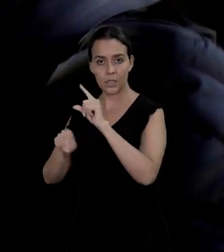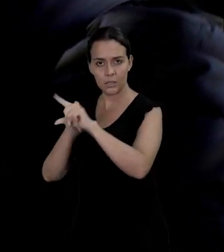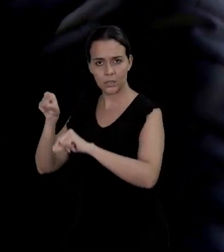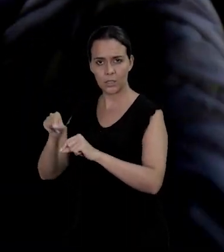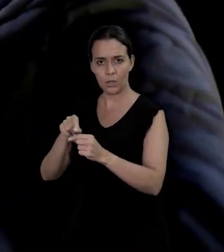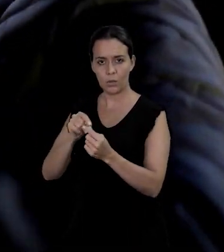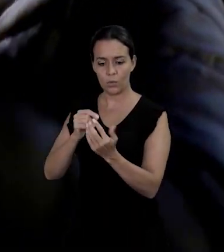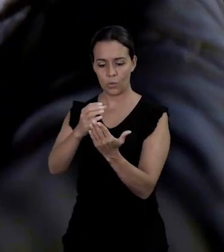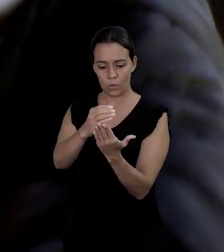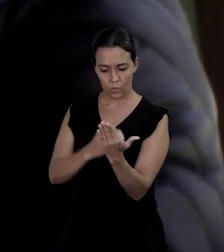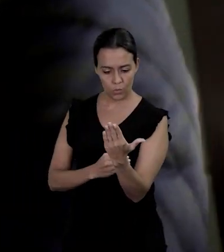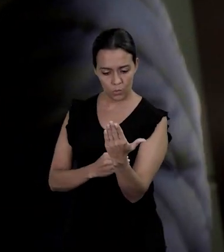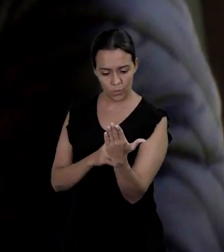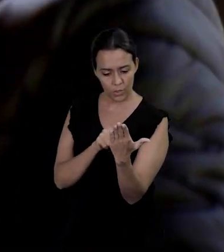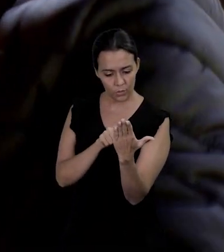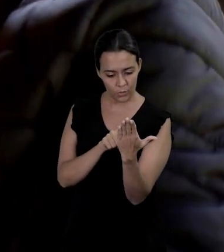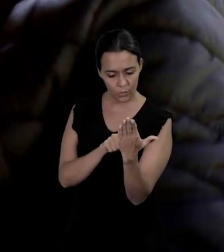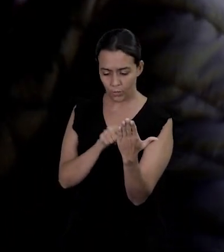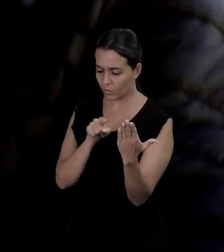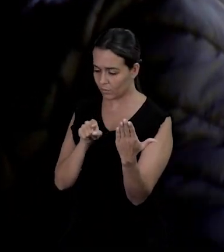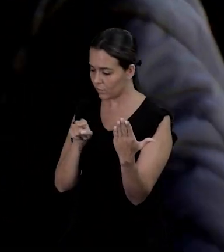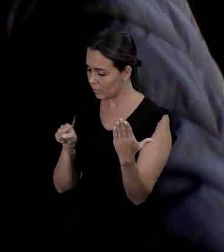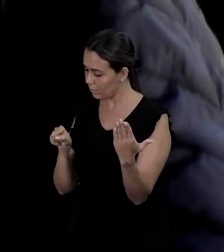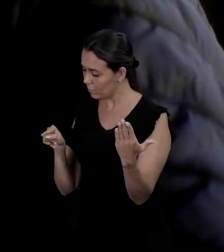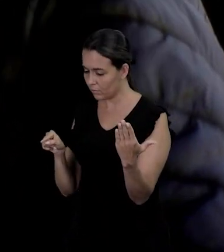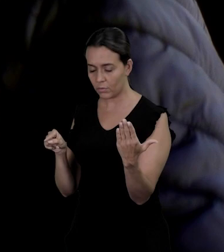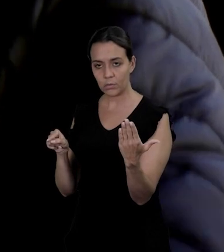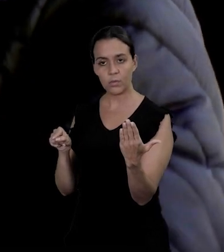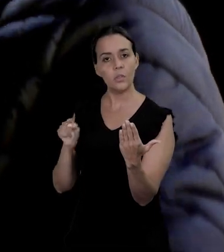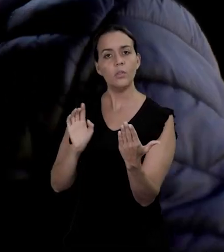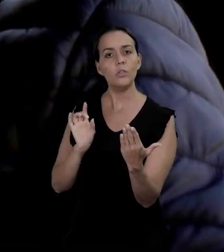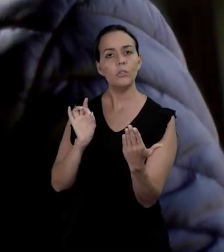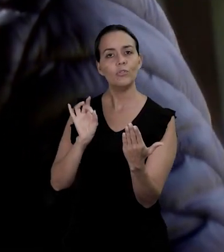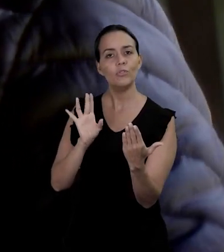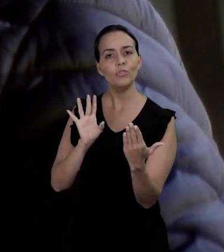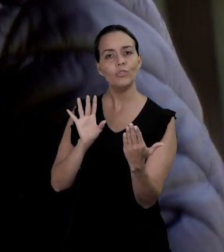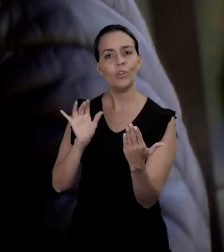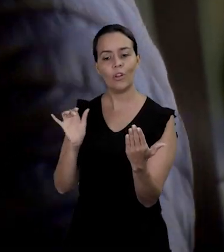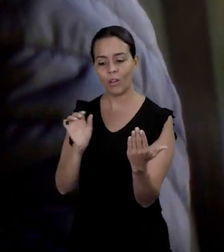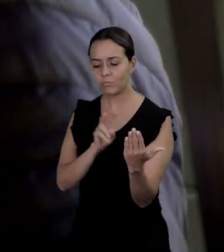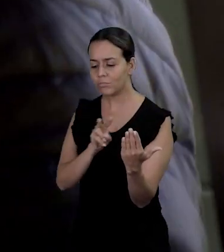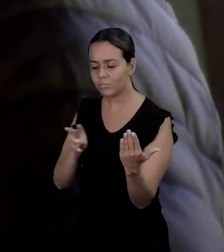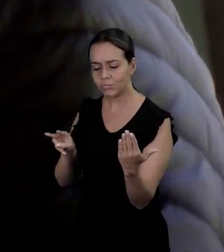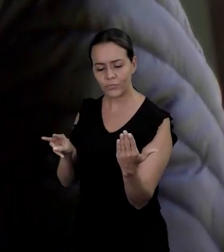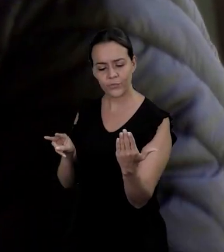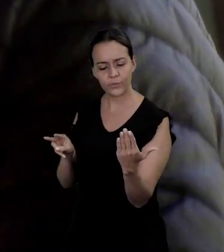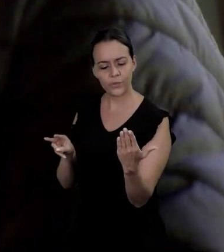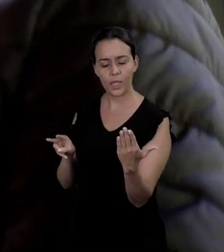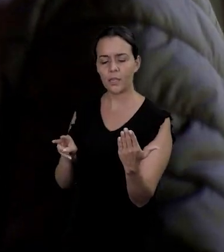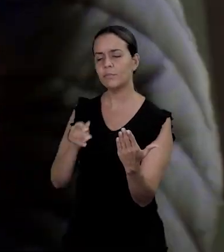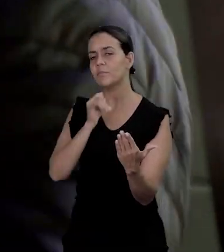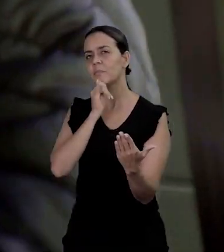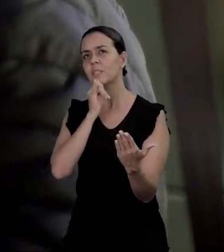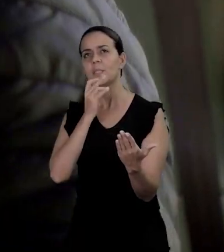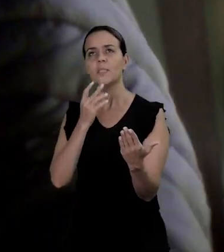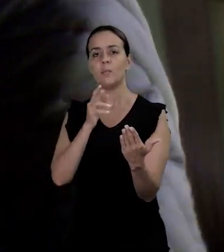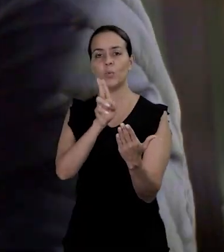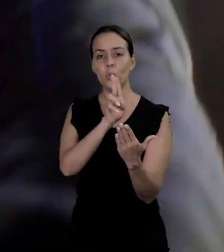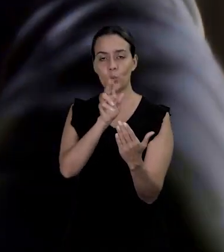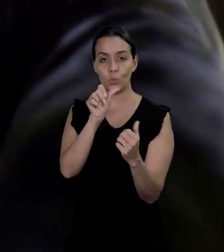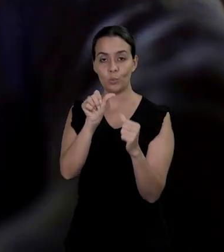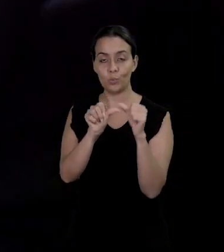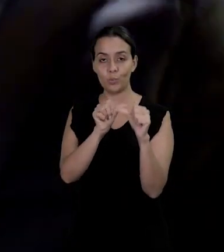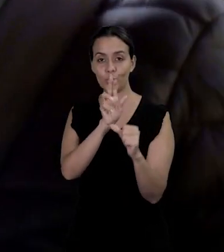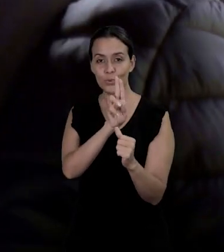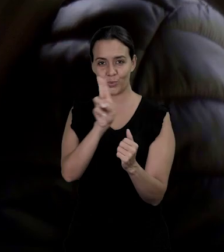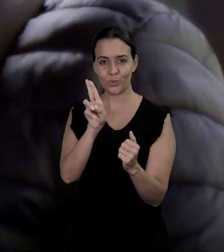muda um nome, mas um nome que é, por exemplo, um nome muçulmano, né? E aí, tipo, o sistema nem capta, assim,